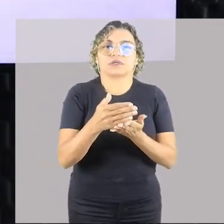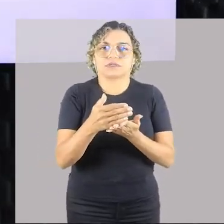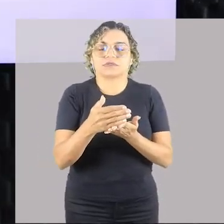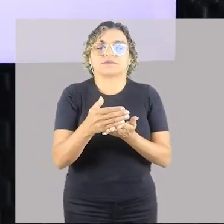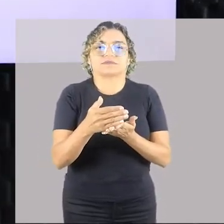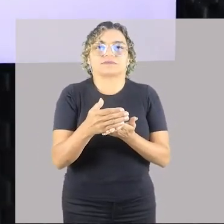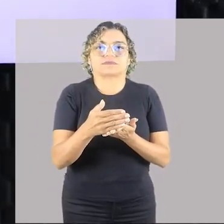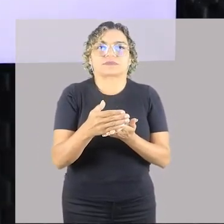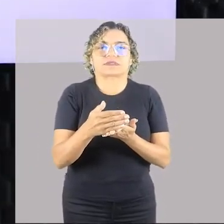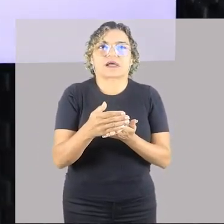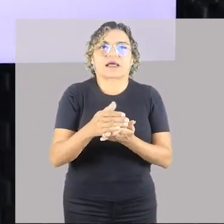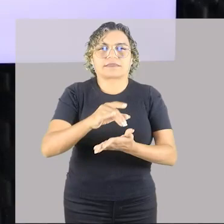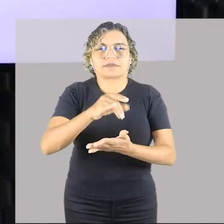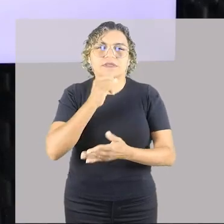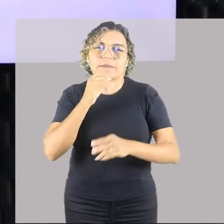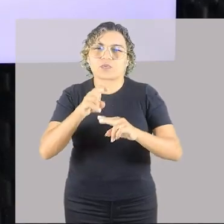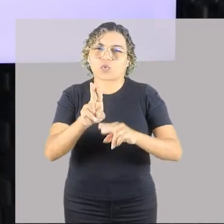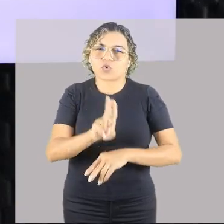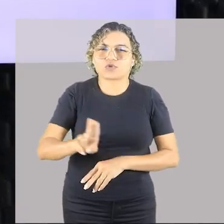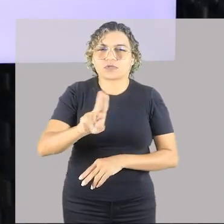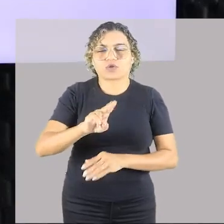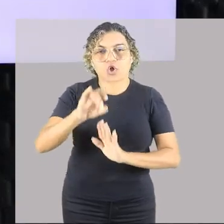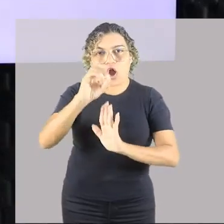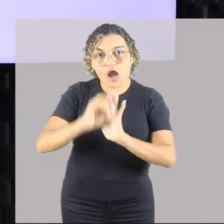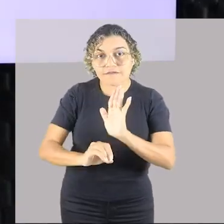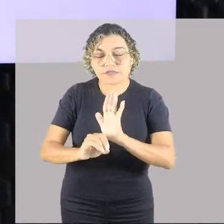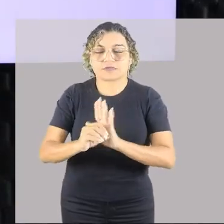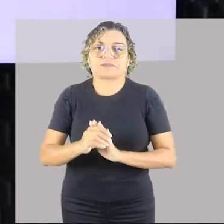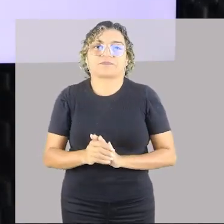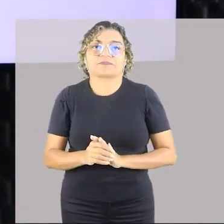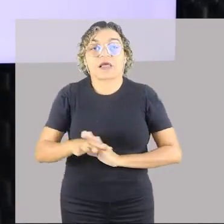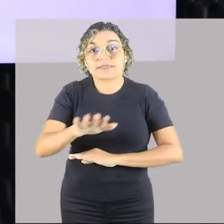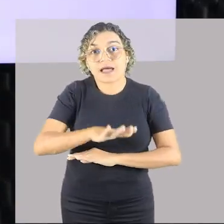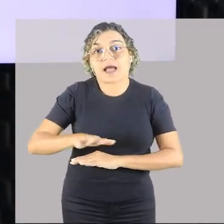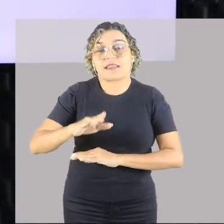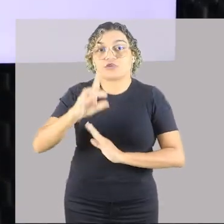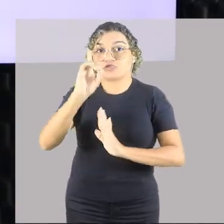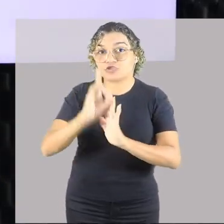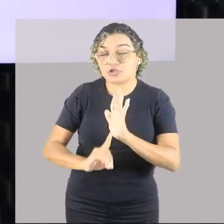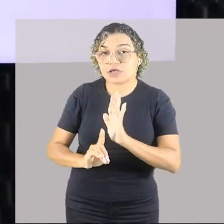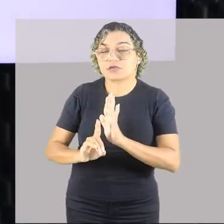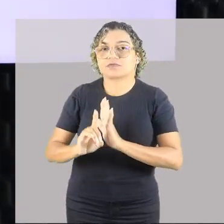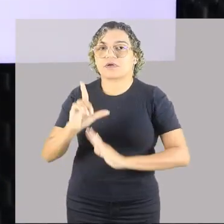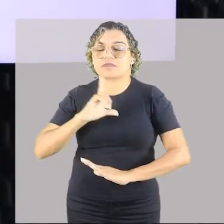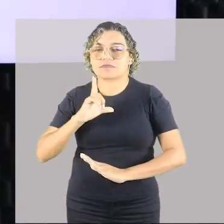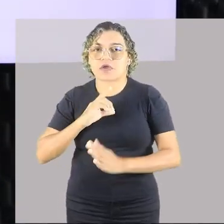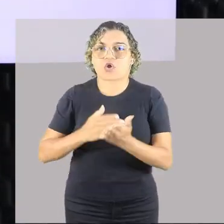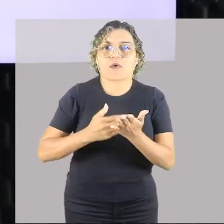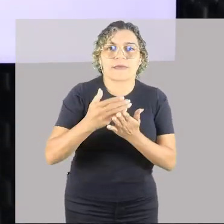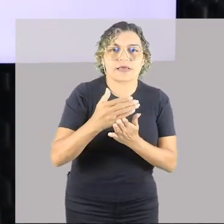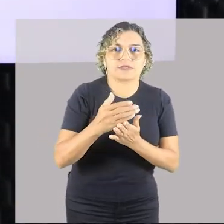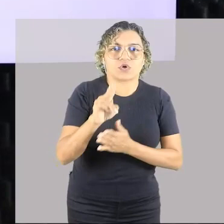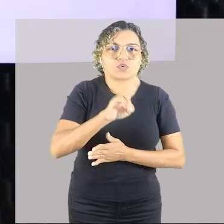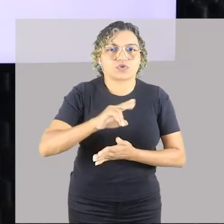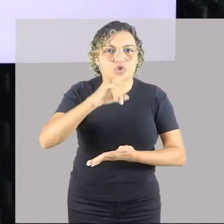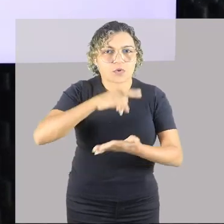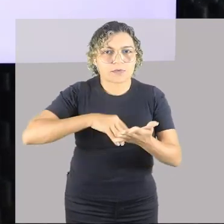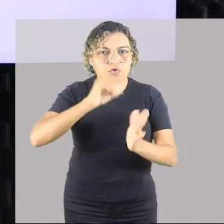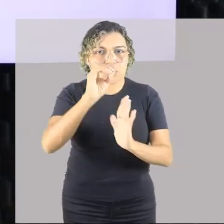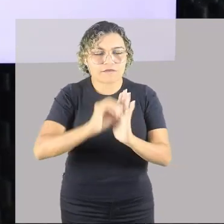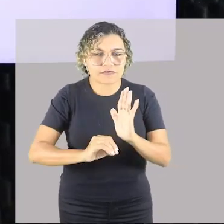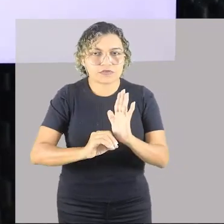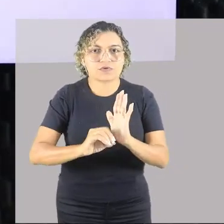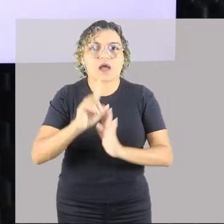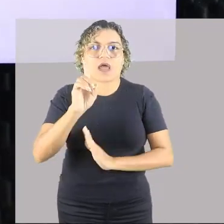ser instaurado de ofício. Sempre quando no direito a gente fala que o processo será instaurado de ofício, quer dizer quando ele